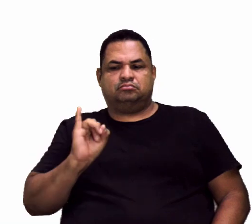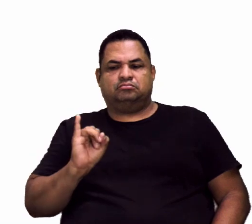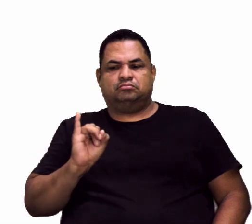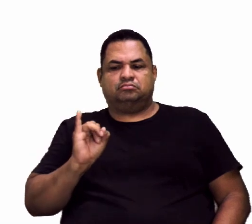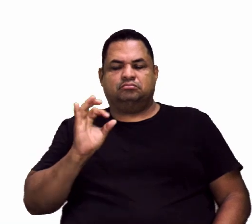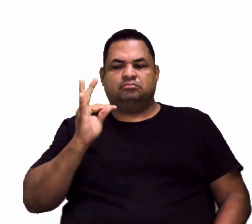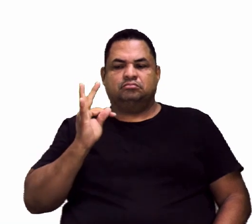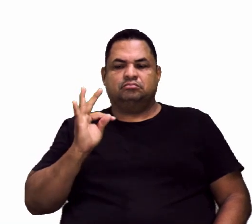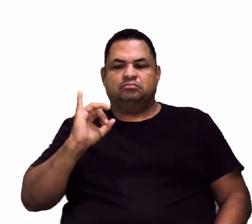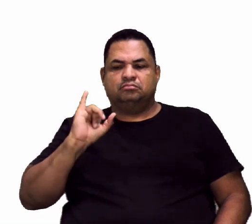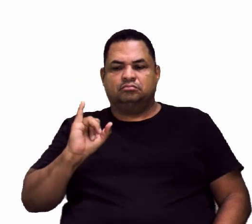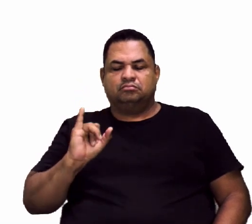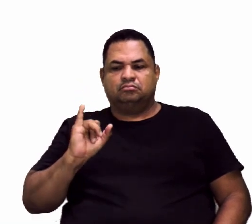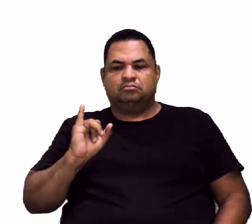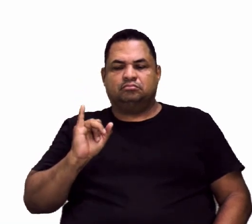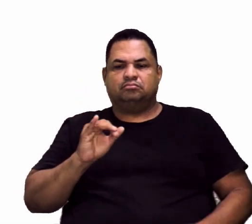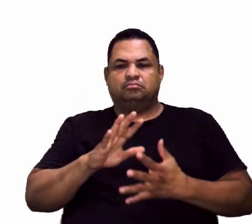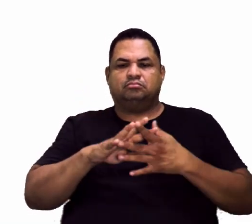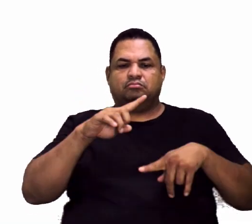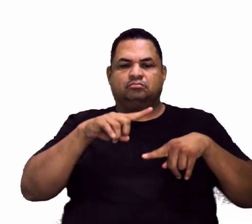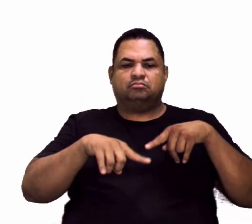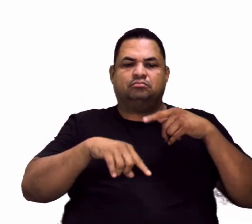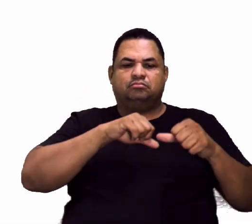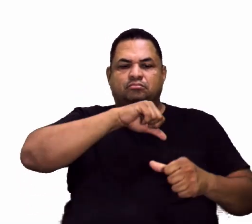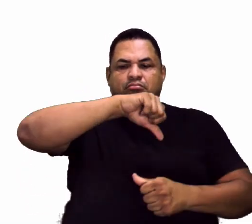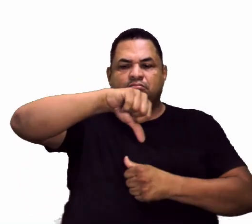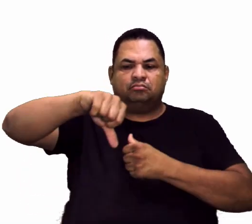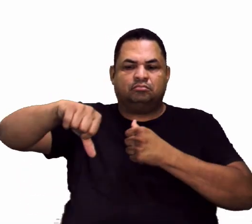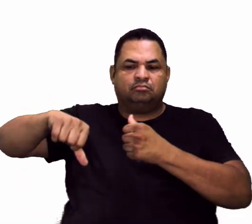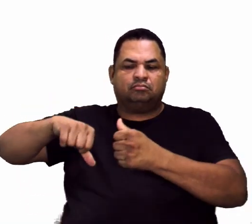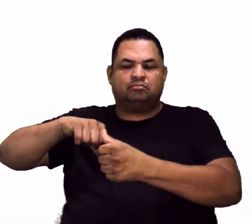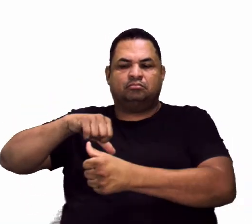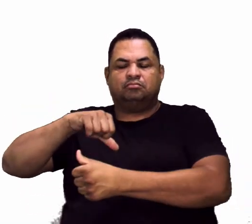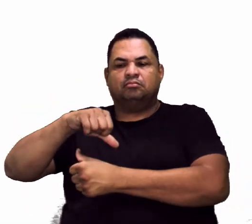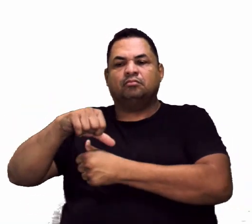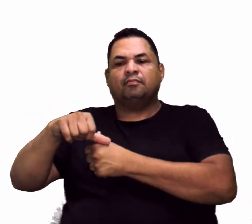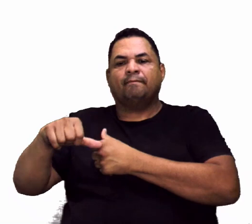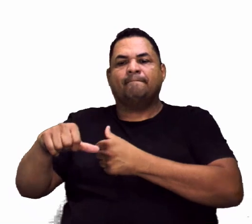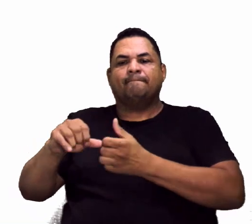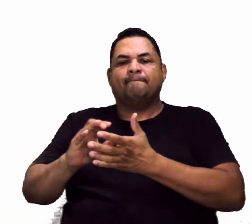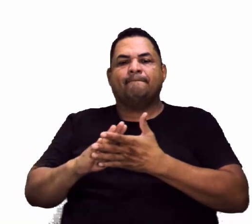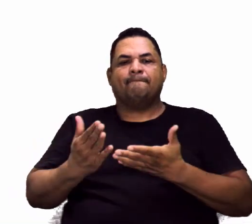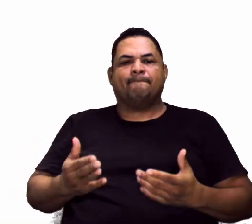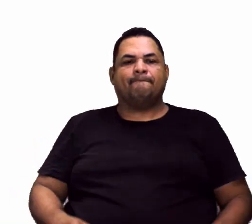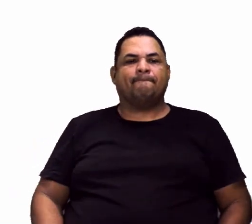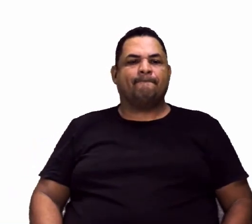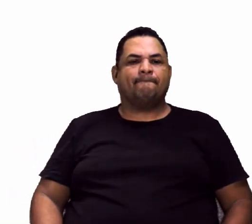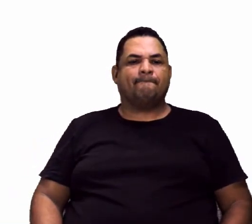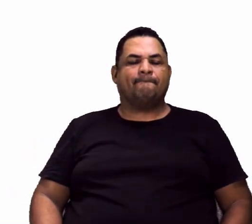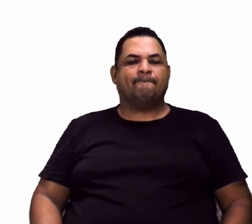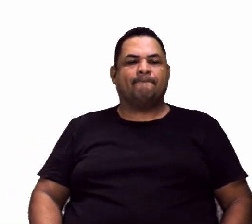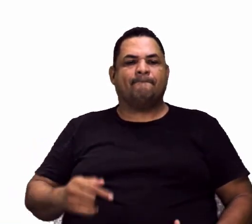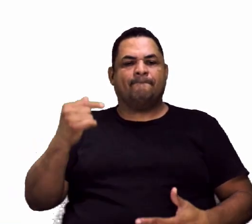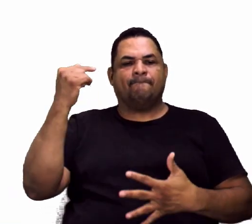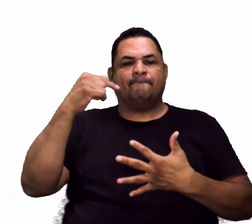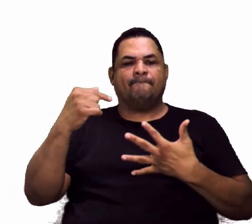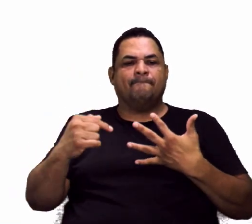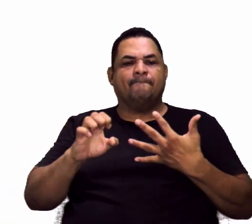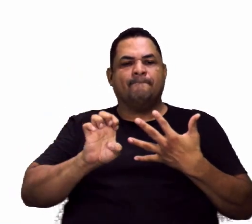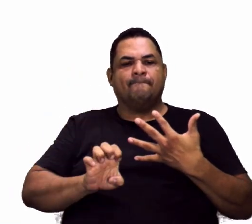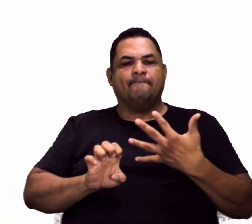grupo 4B, ele é um elemento de transição, tá joia? Sendo assim, a alternativa